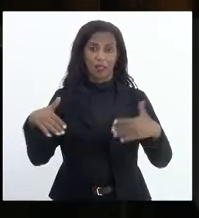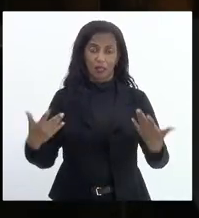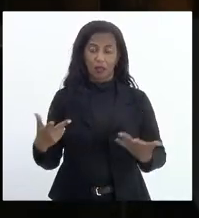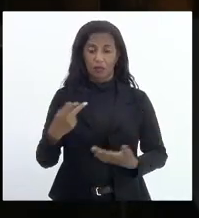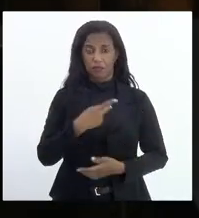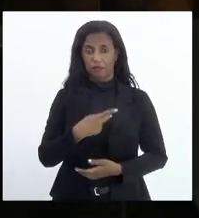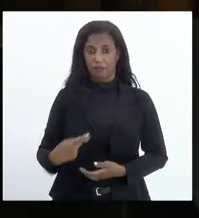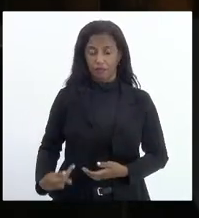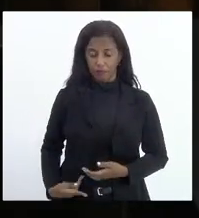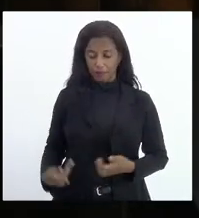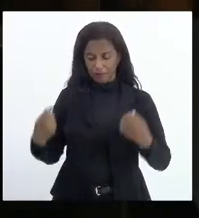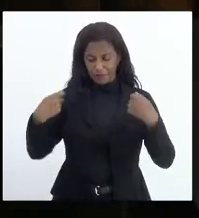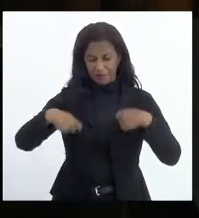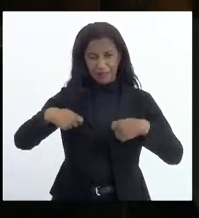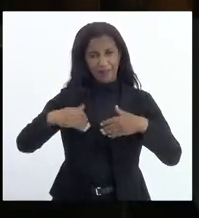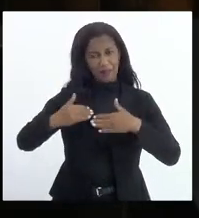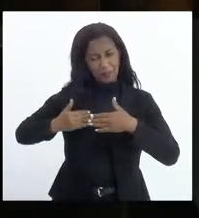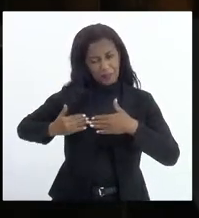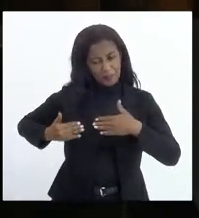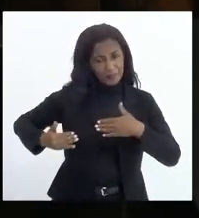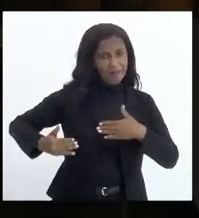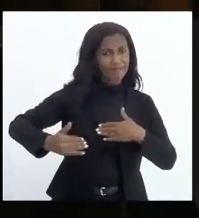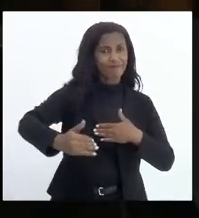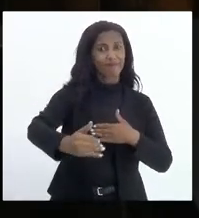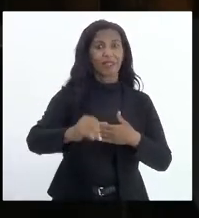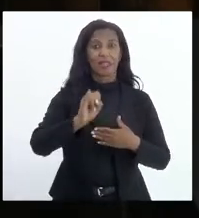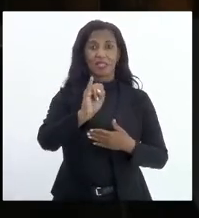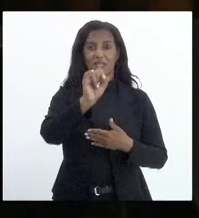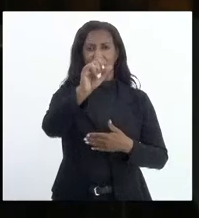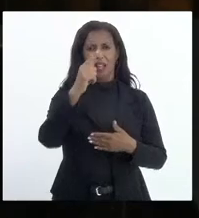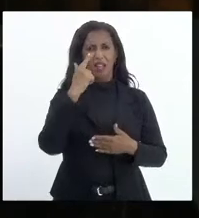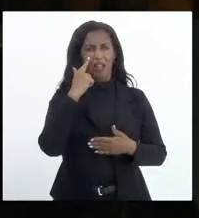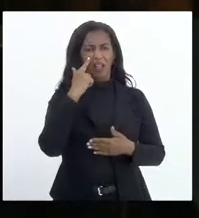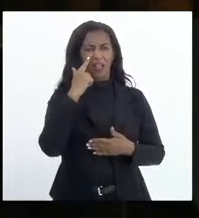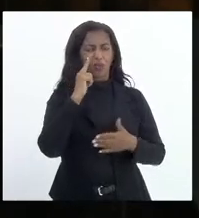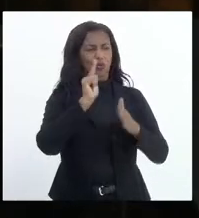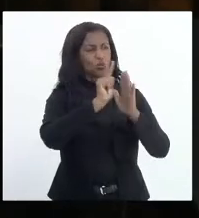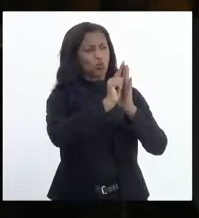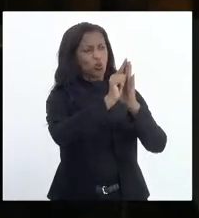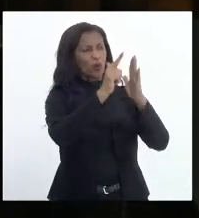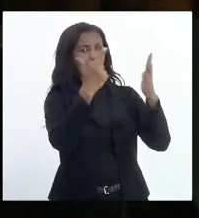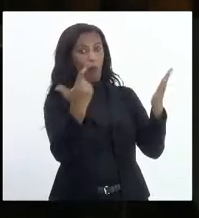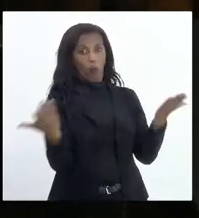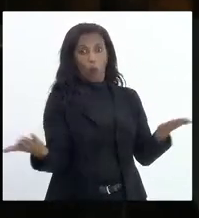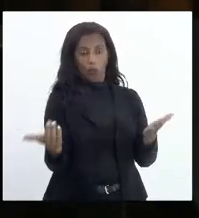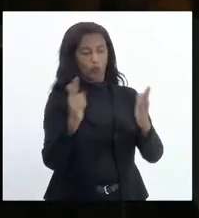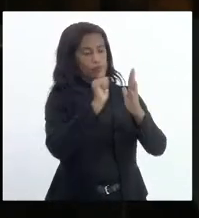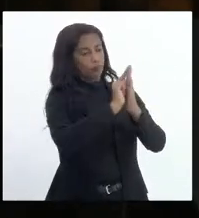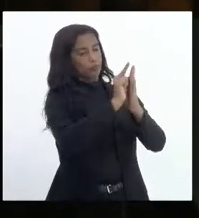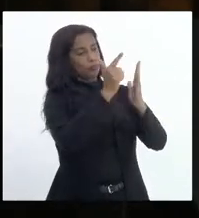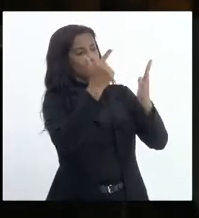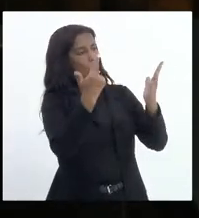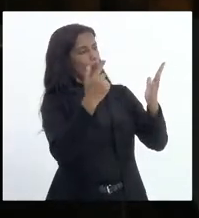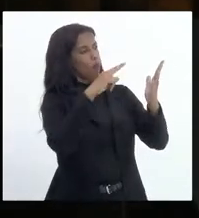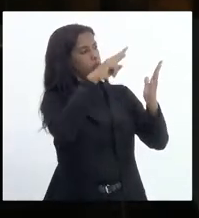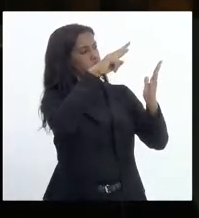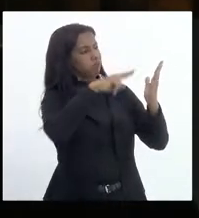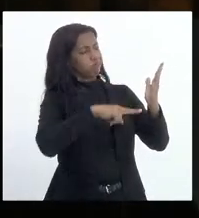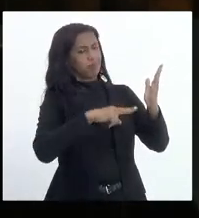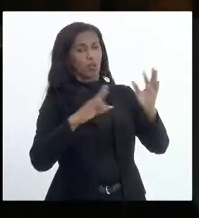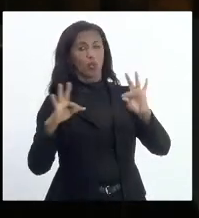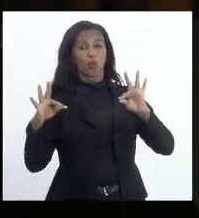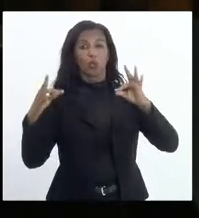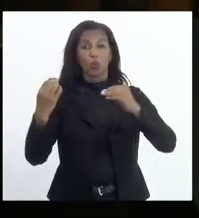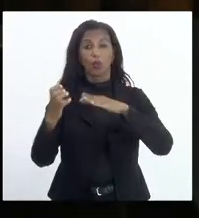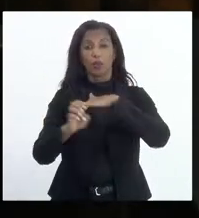Presidente a gente precisa avançar se a senhora do jornal nos tempos atuais Toda